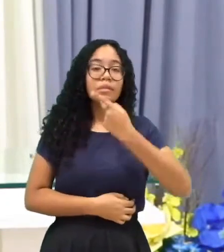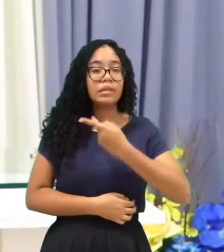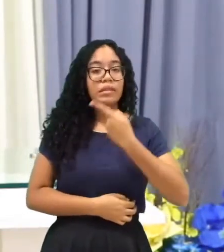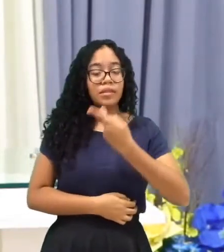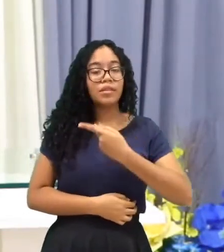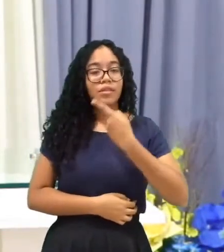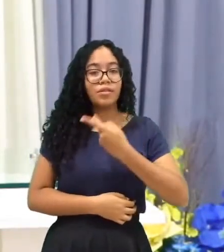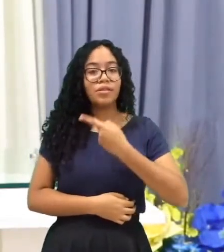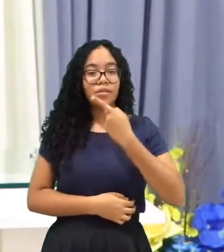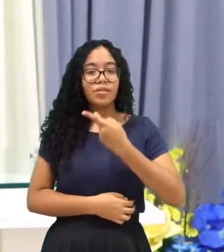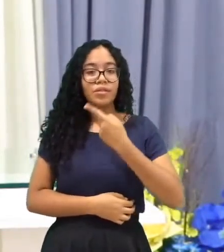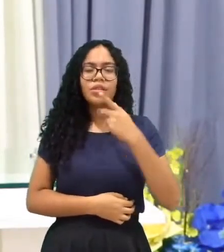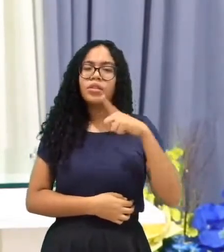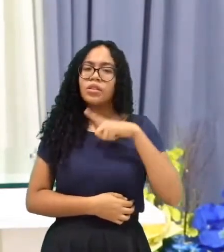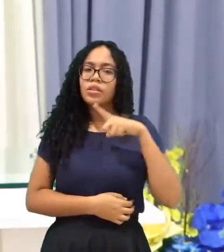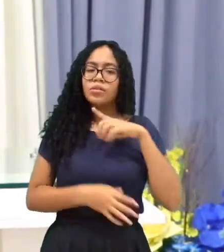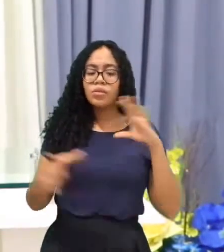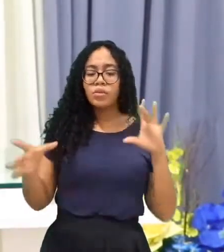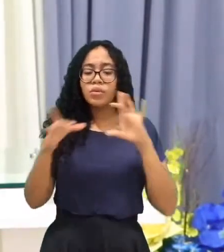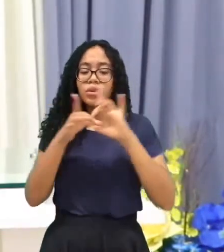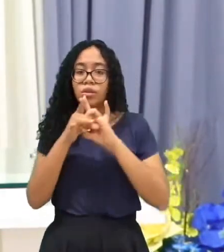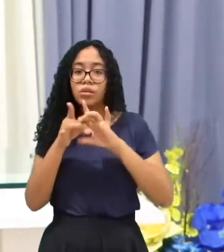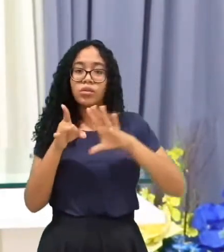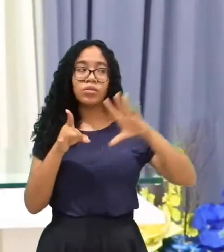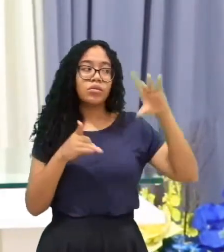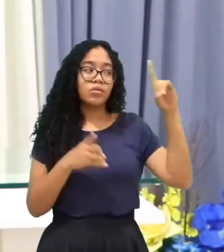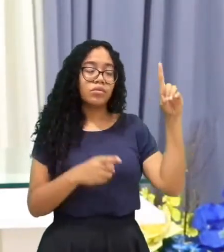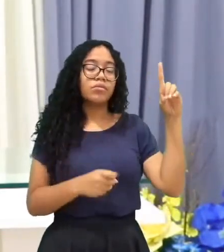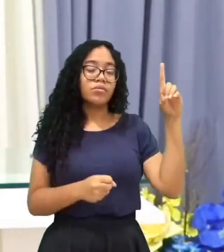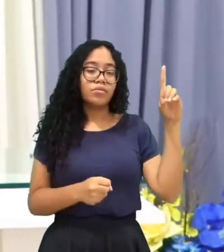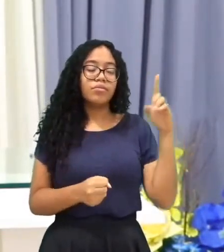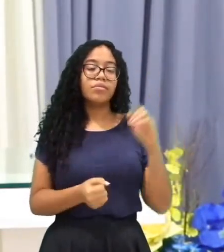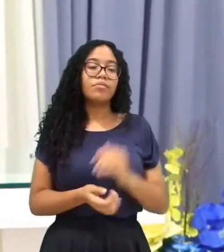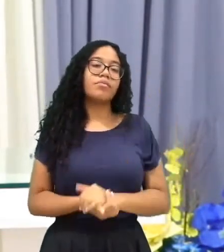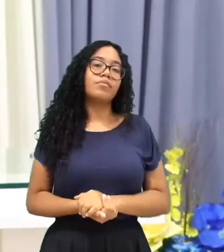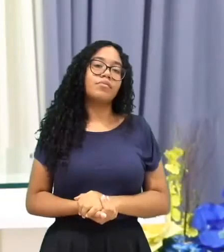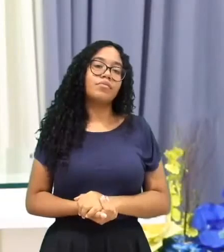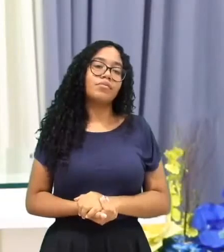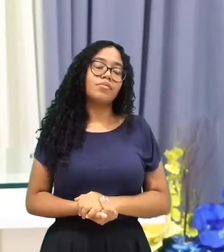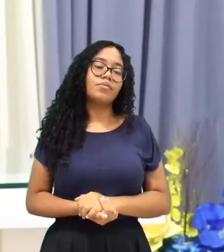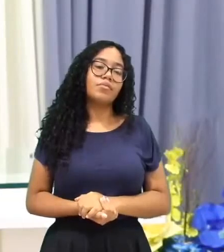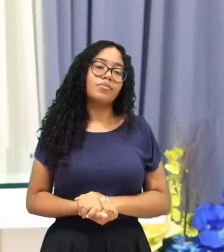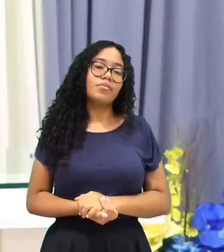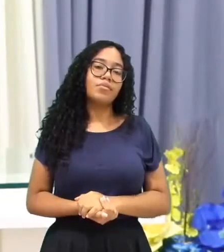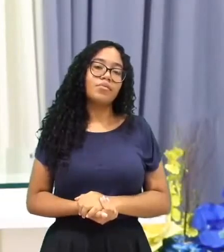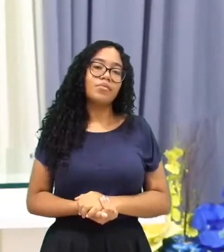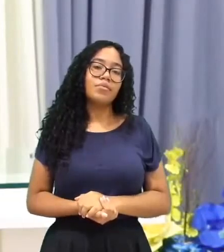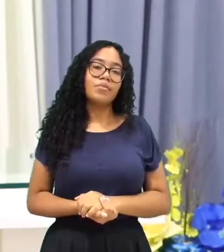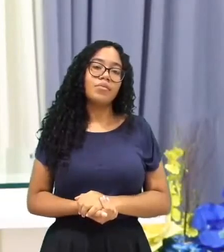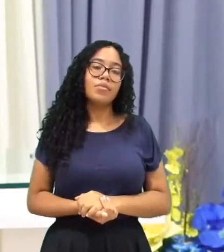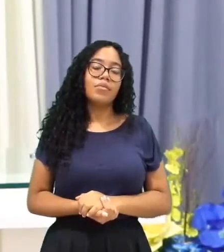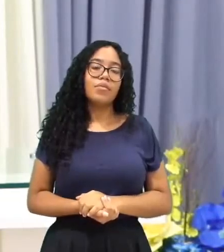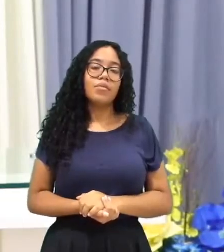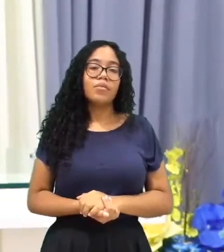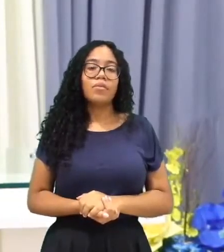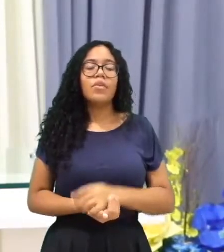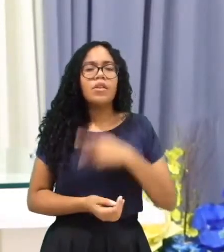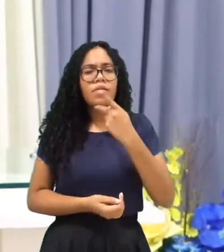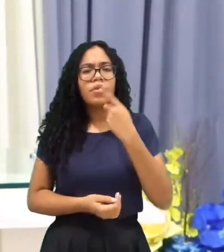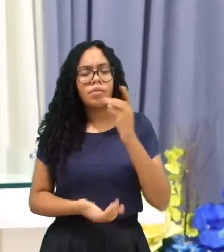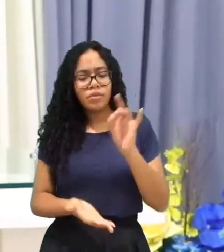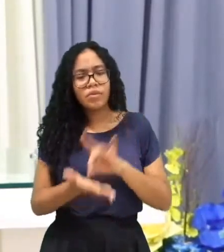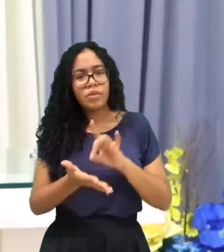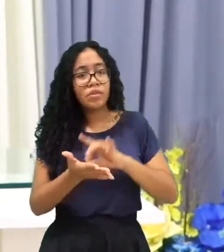fazemos o nosso compromisso com Deus, quando nós votamos um voto, e votamos de coração, de verdade. não com a ideia